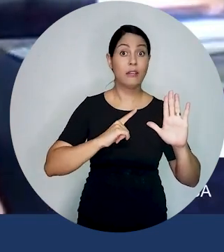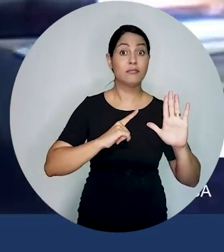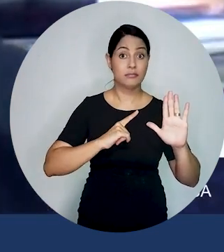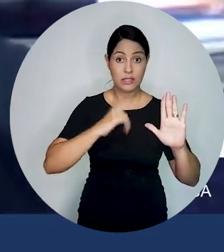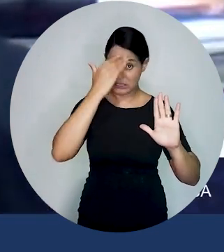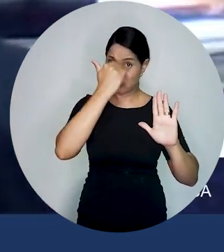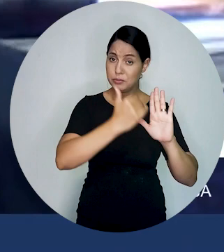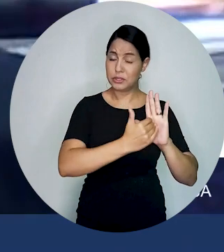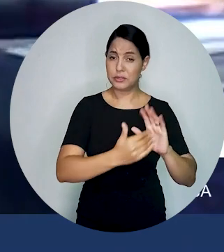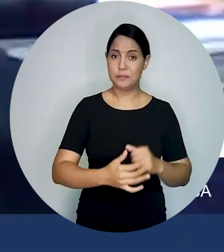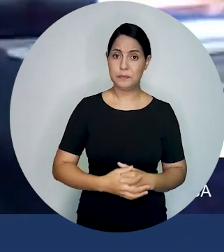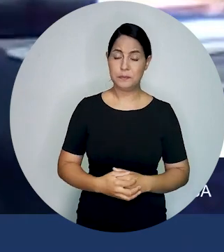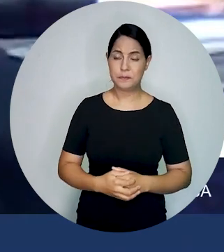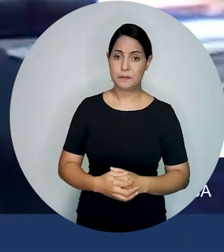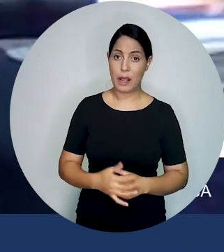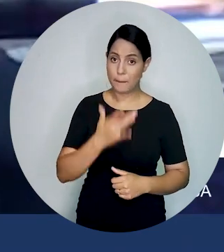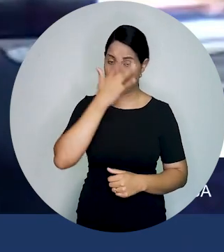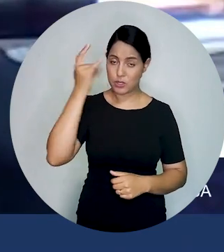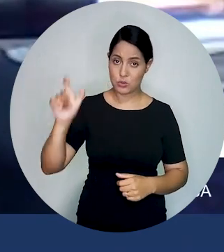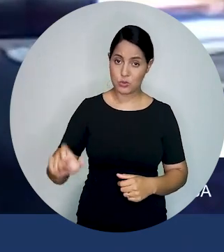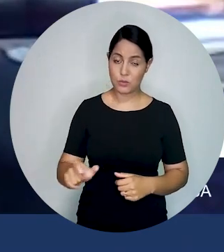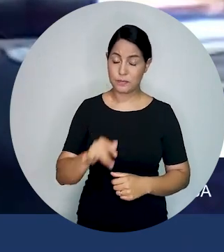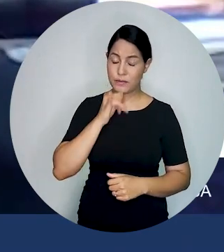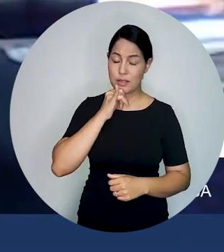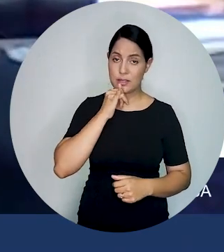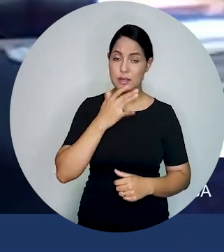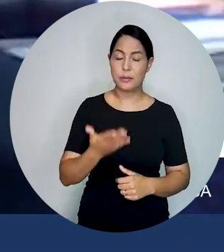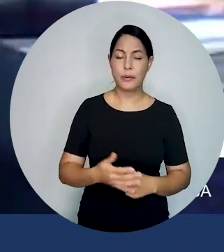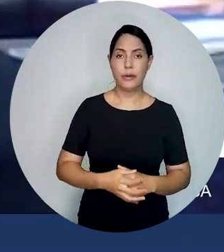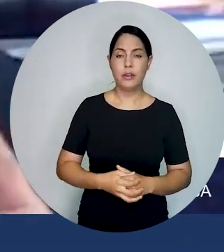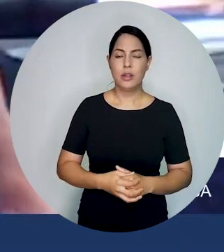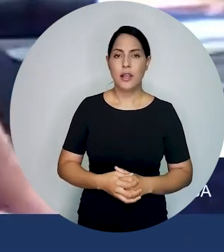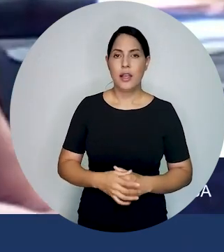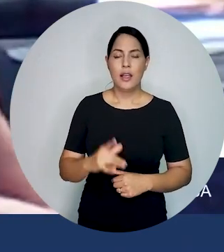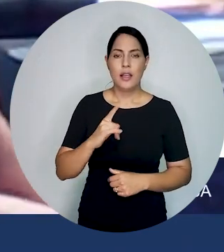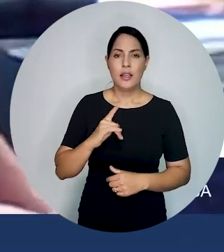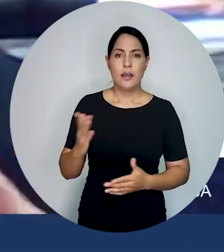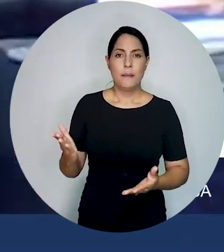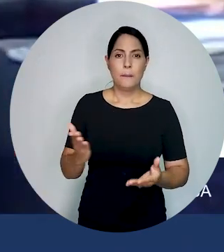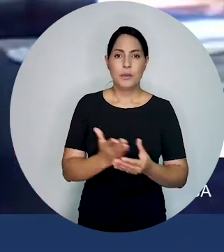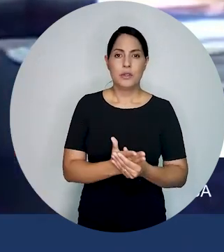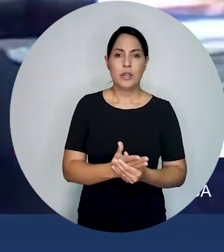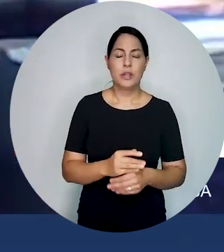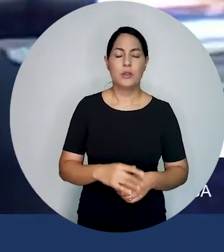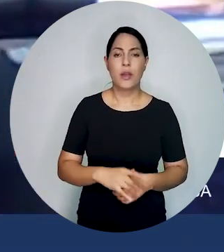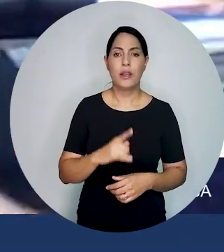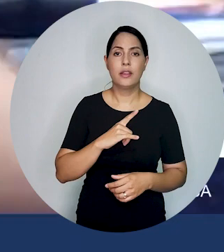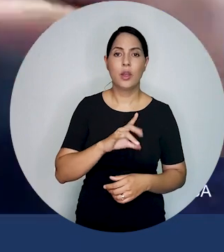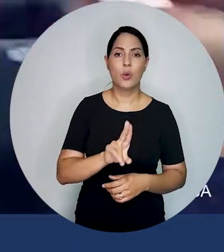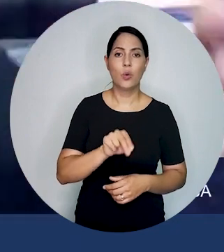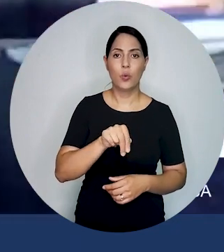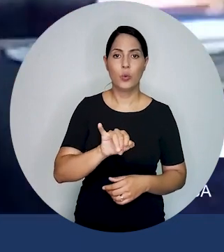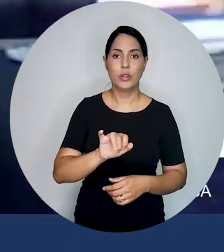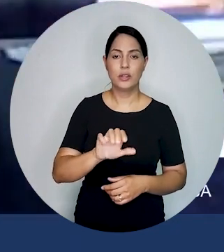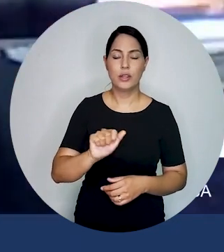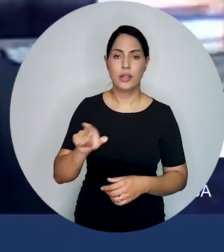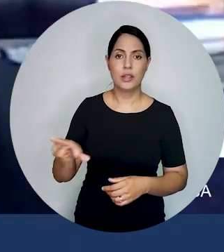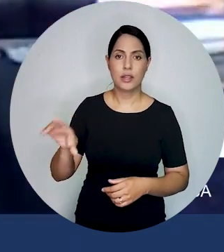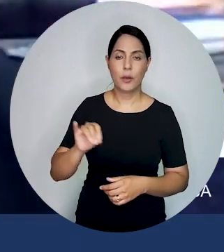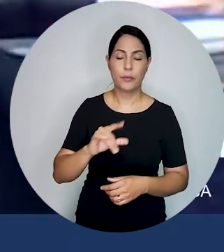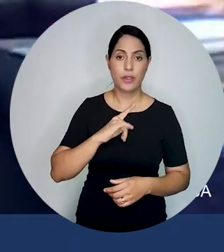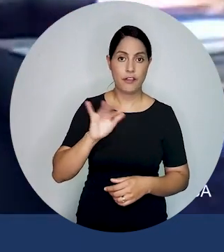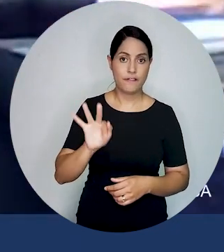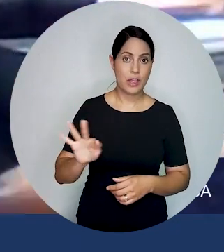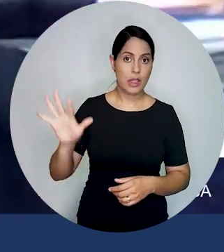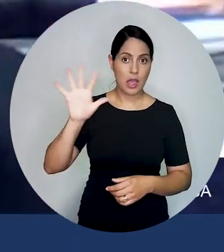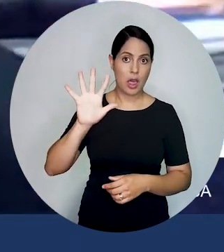A pessoa que é parte do processo. Por exemplo, um processo em que é parte a União,